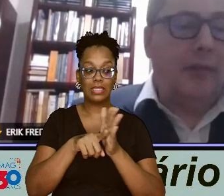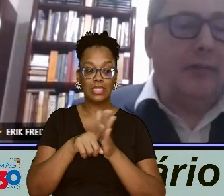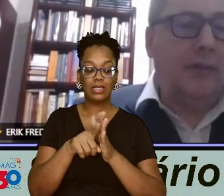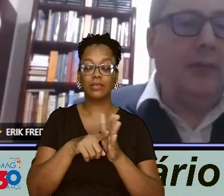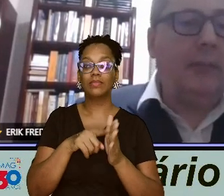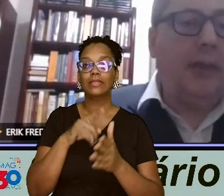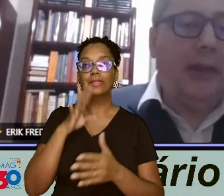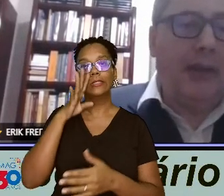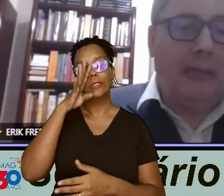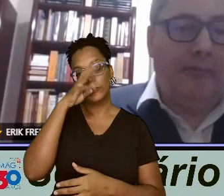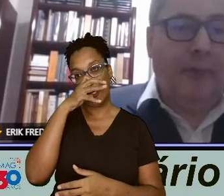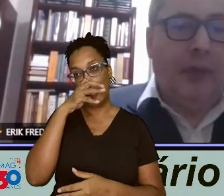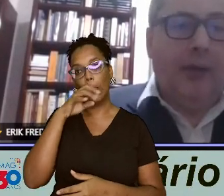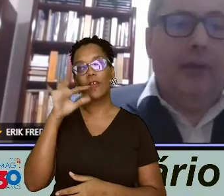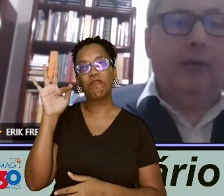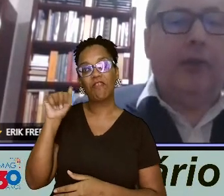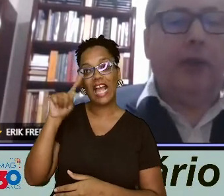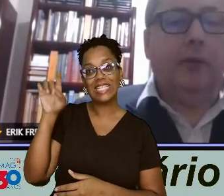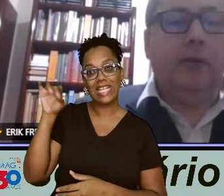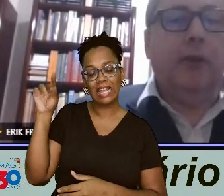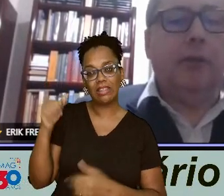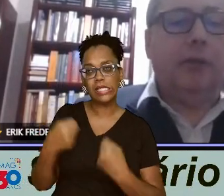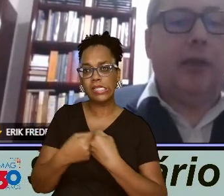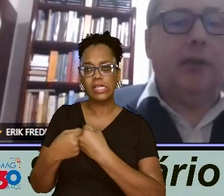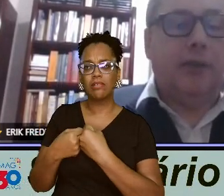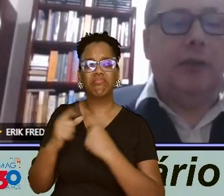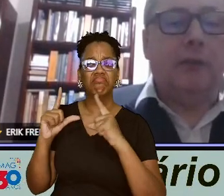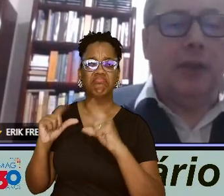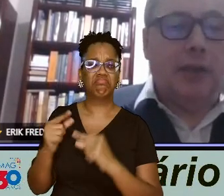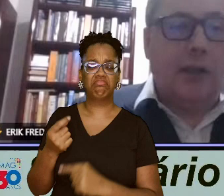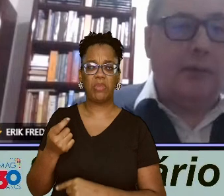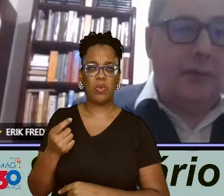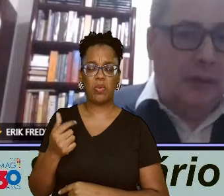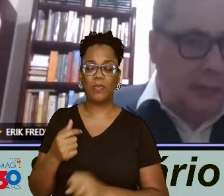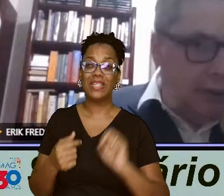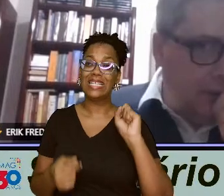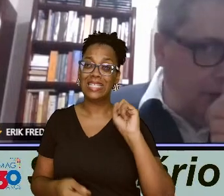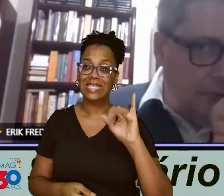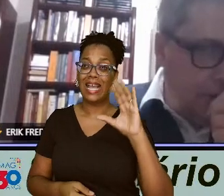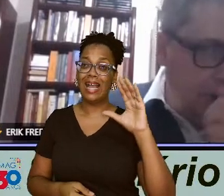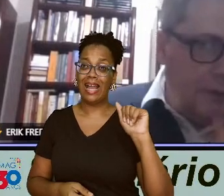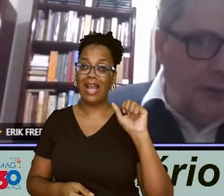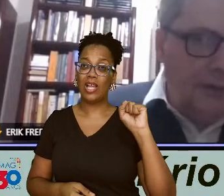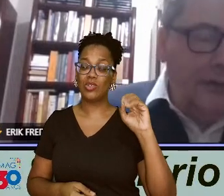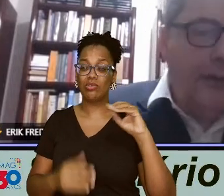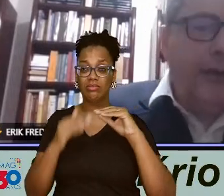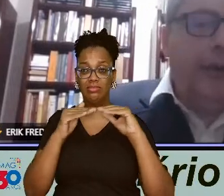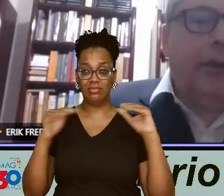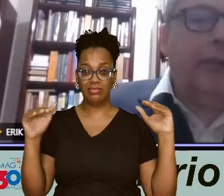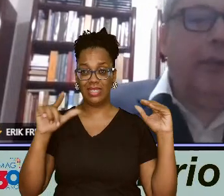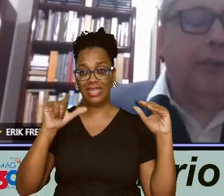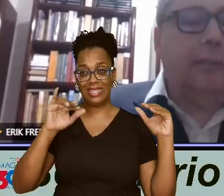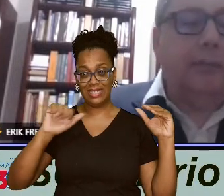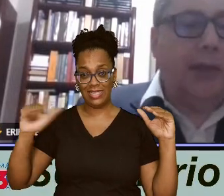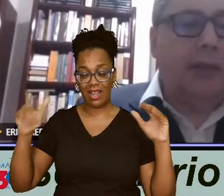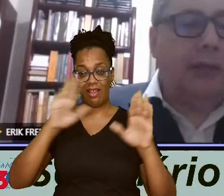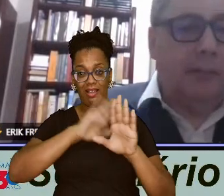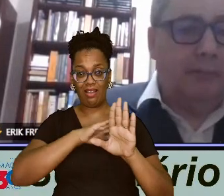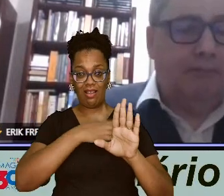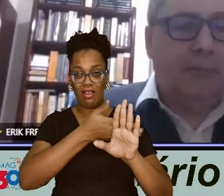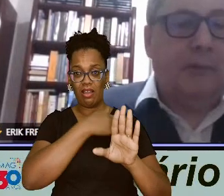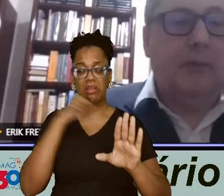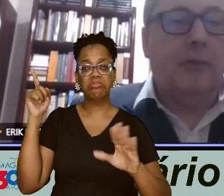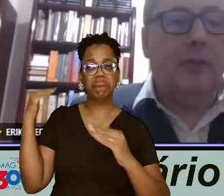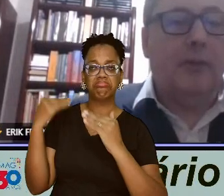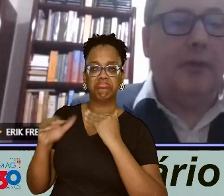da Fazenda foi muito pequena. De fato, quando o caso se enquadrava de forma linear no precedente, eles não se opuseram,